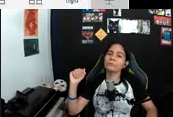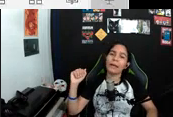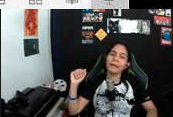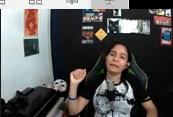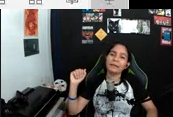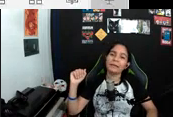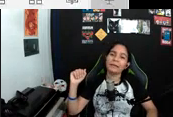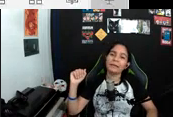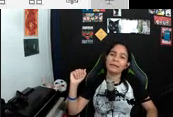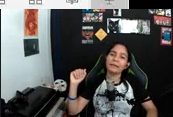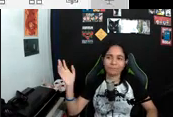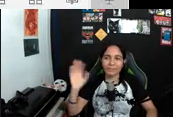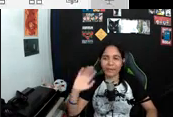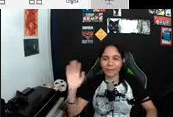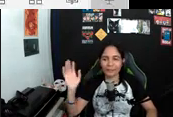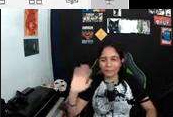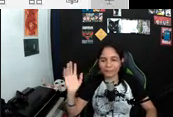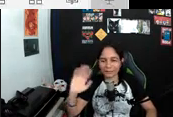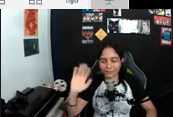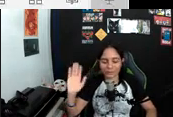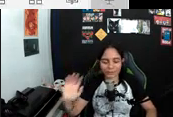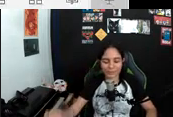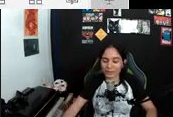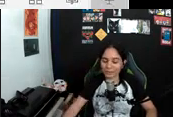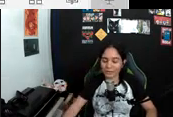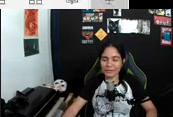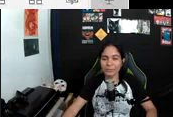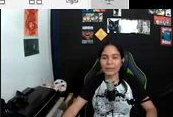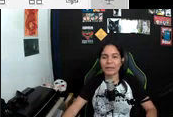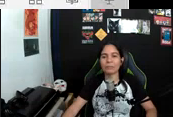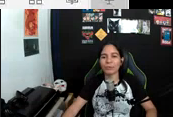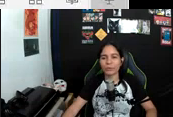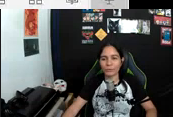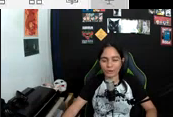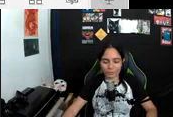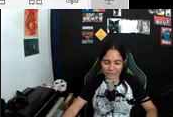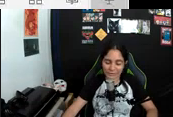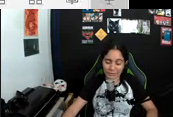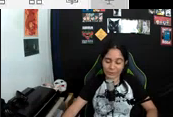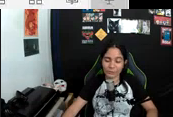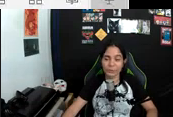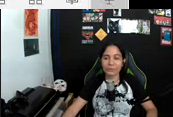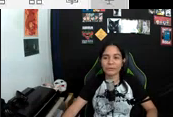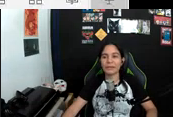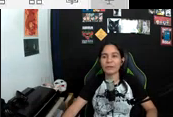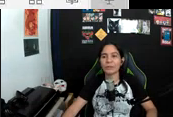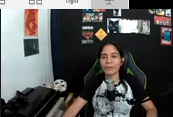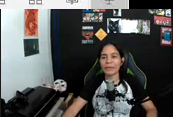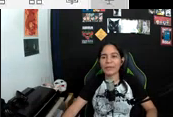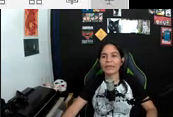Então, é isso, gente. Tenham mais uma vez um excelente final de semana, boa noite, bom descanso para